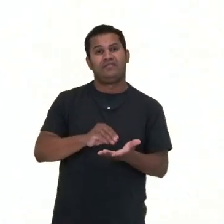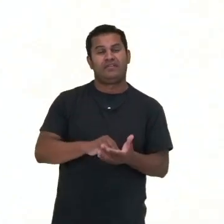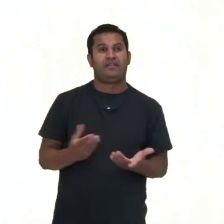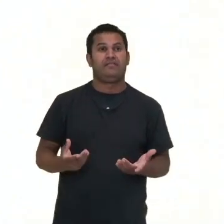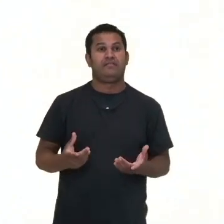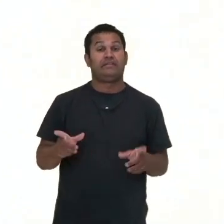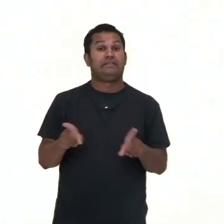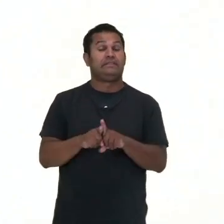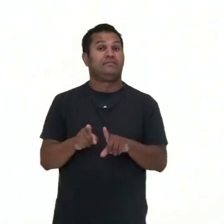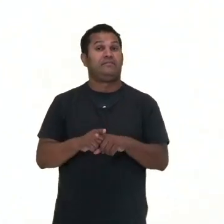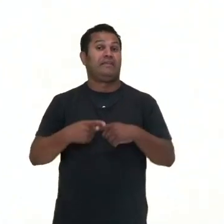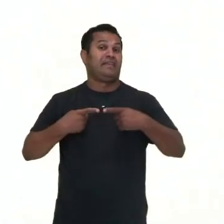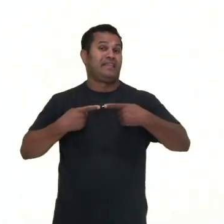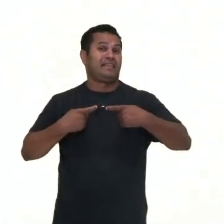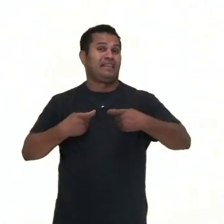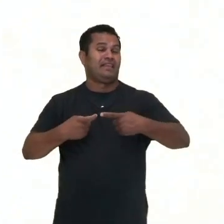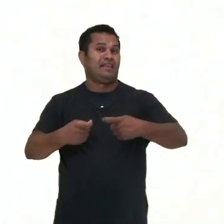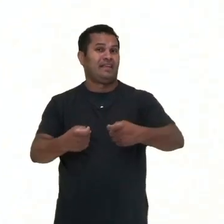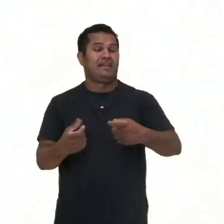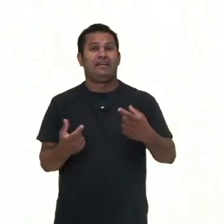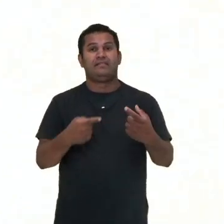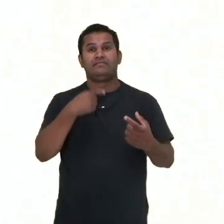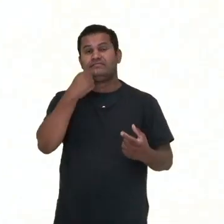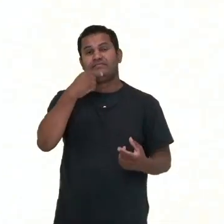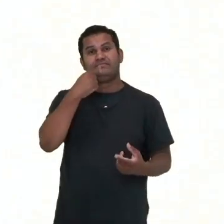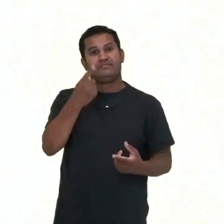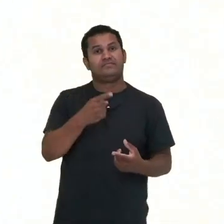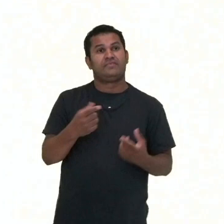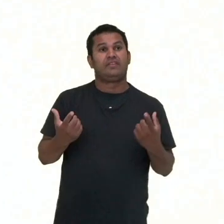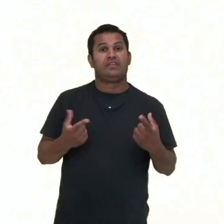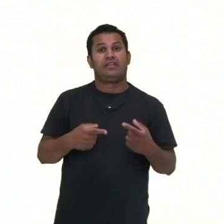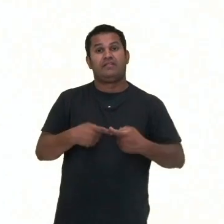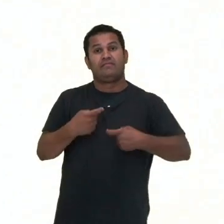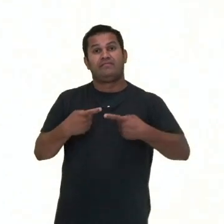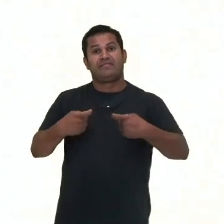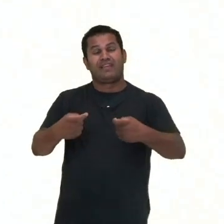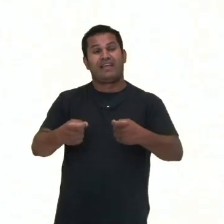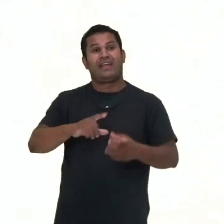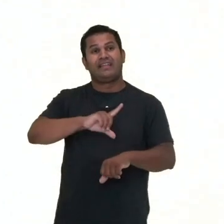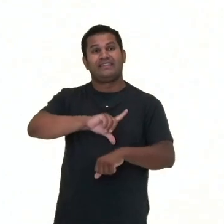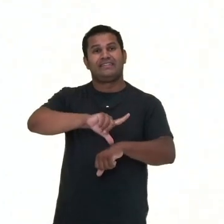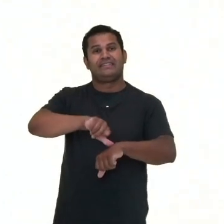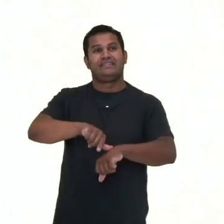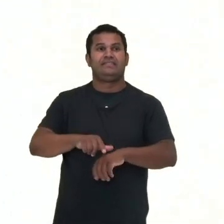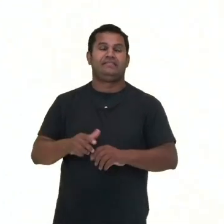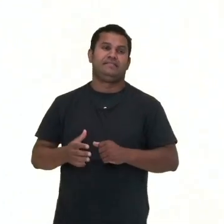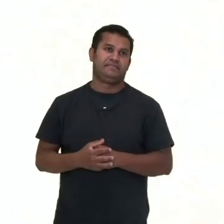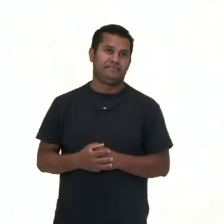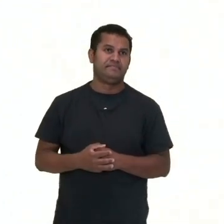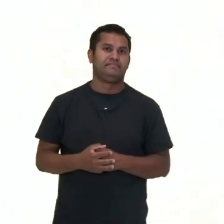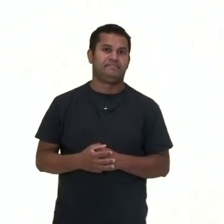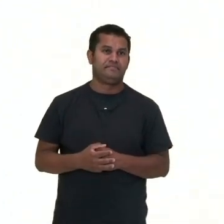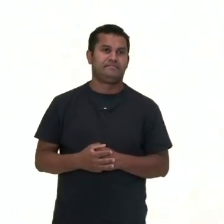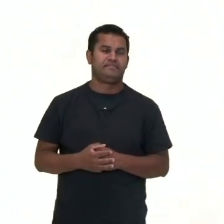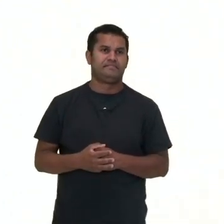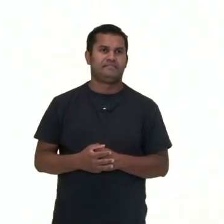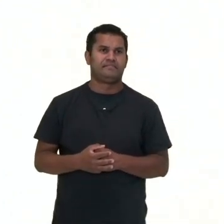conseguir centralizar essa monarquia, e isso fez com que eles se atrasassem nessa corrida das grandes navegações,